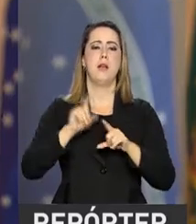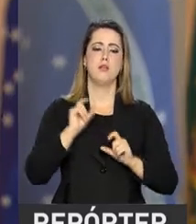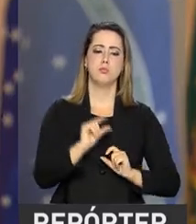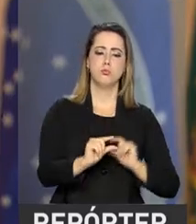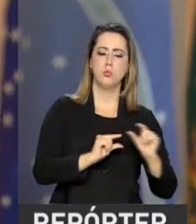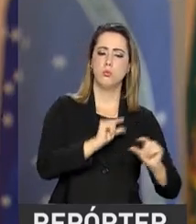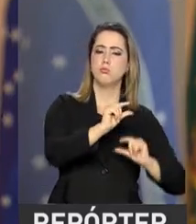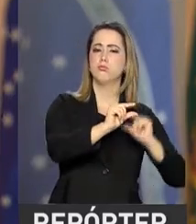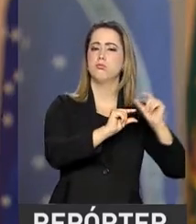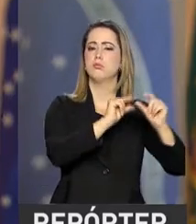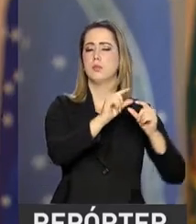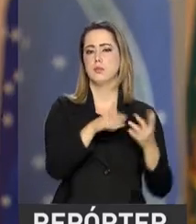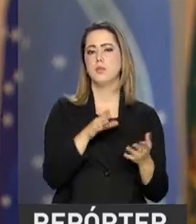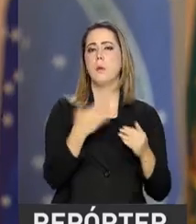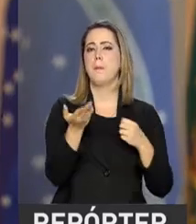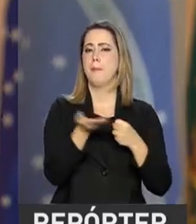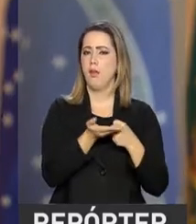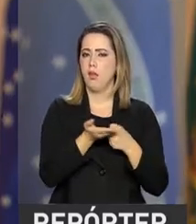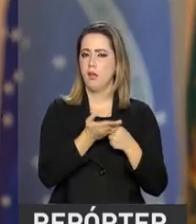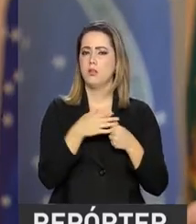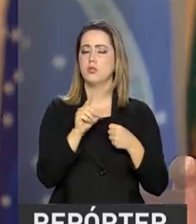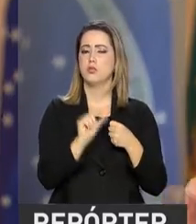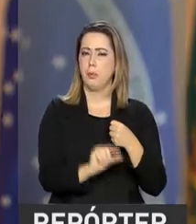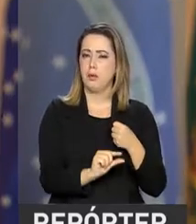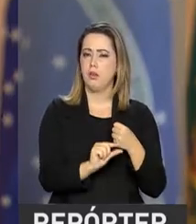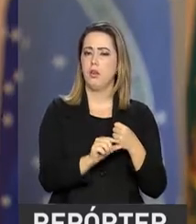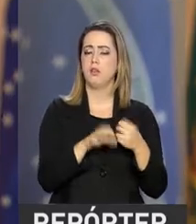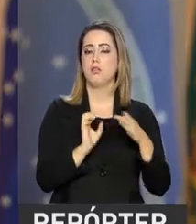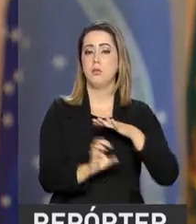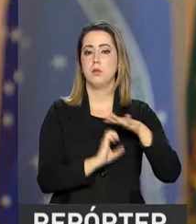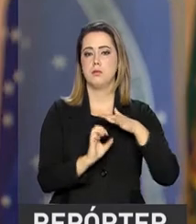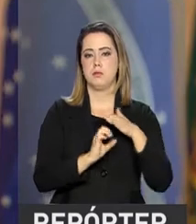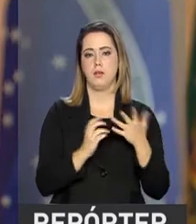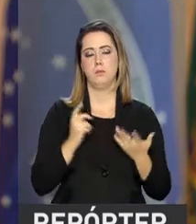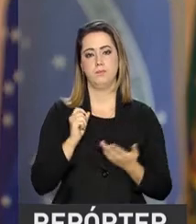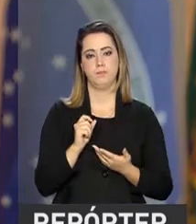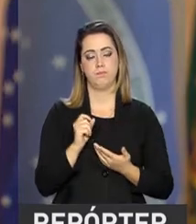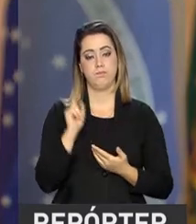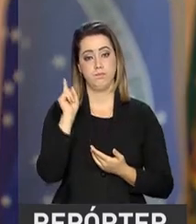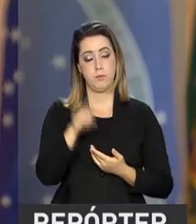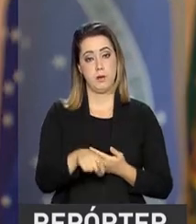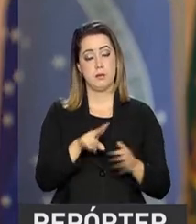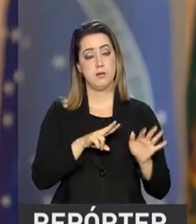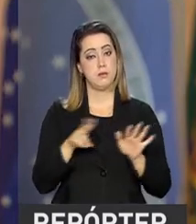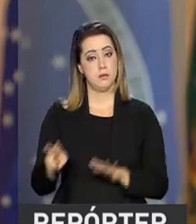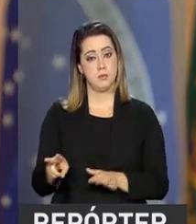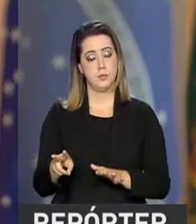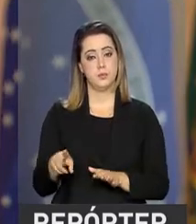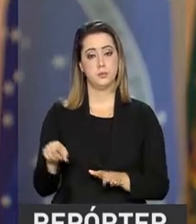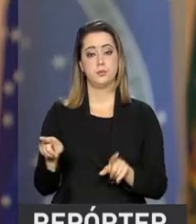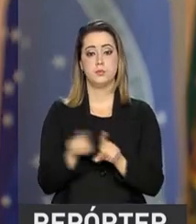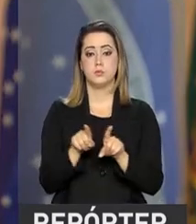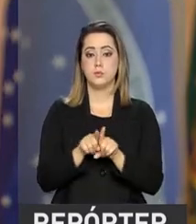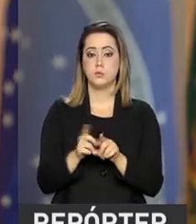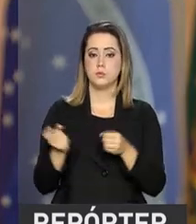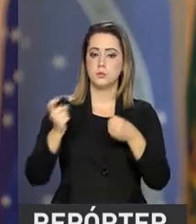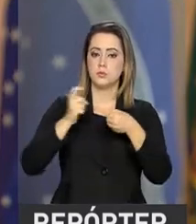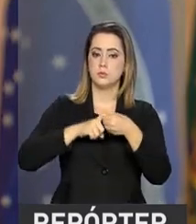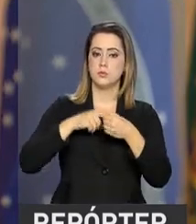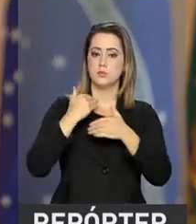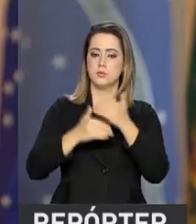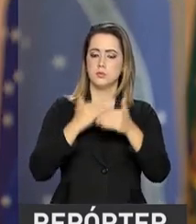projetos dos nossos médio e pequenos empresários esta semana também estamos voltando